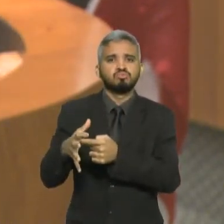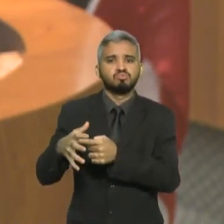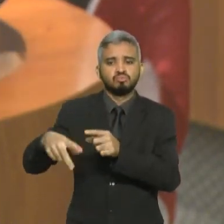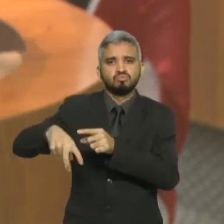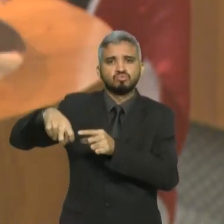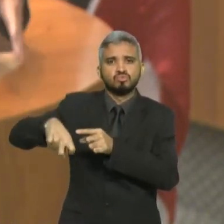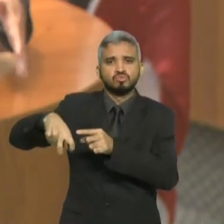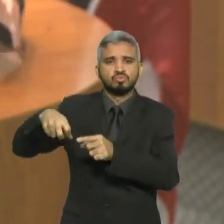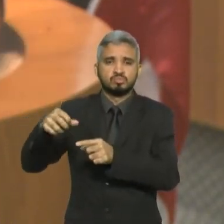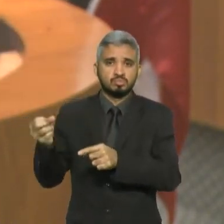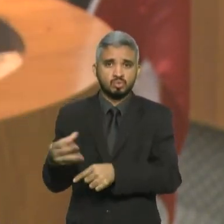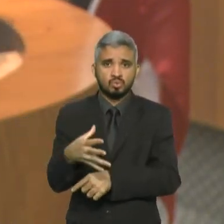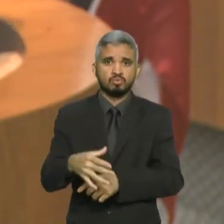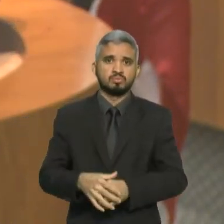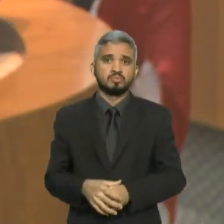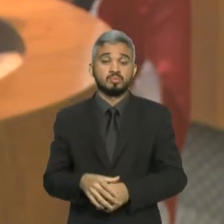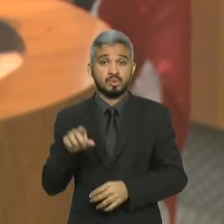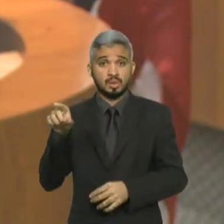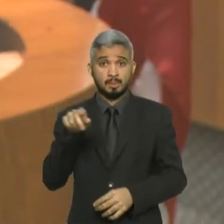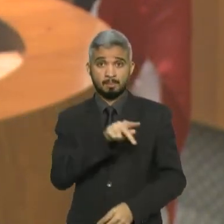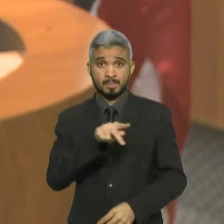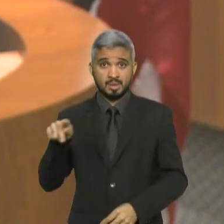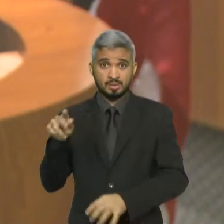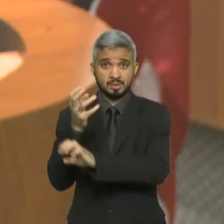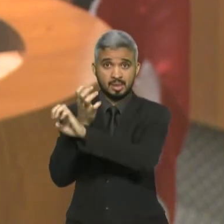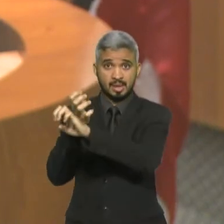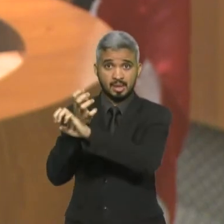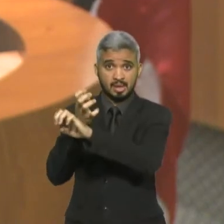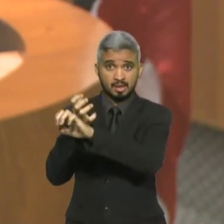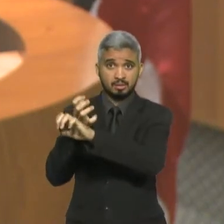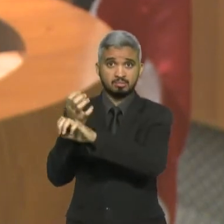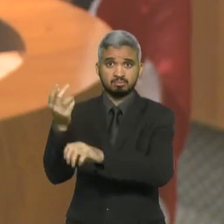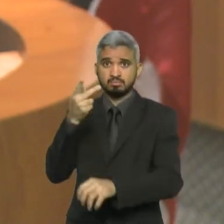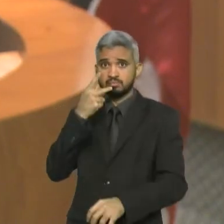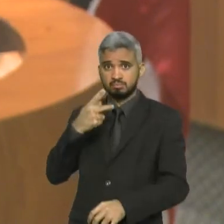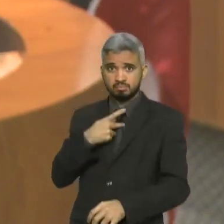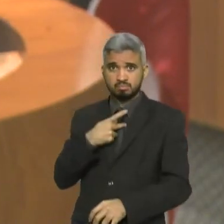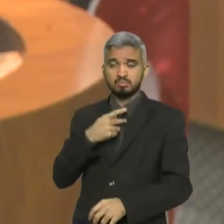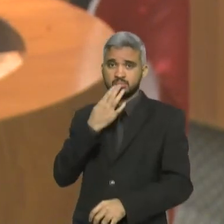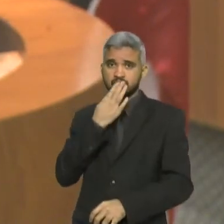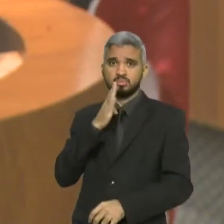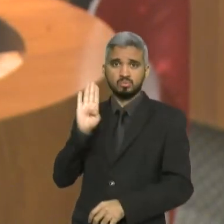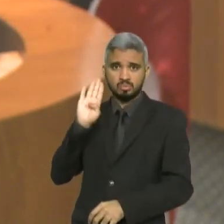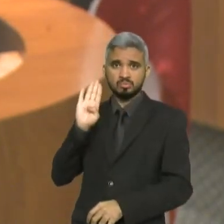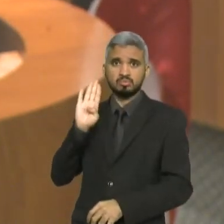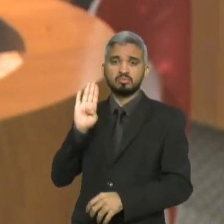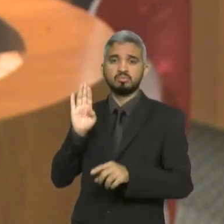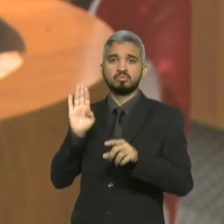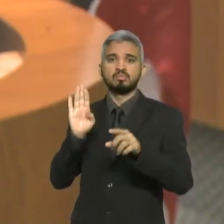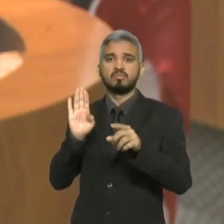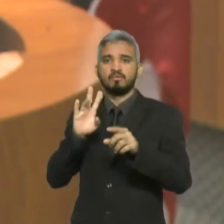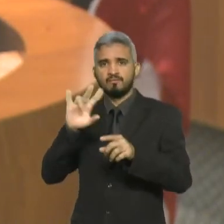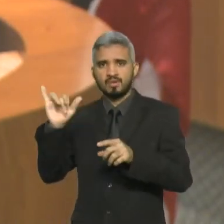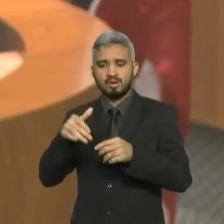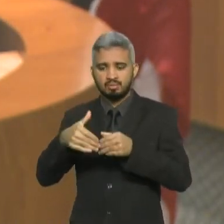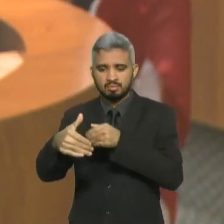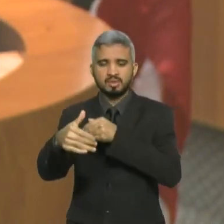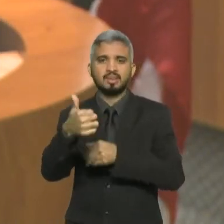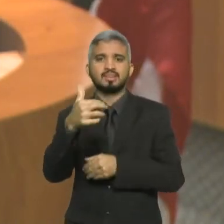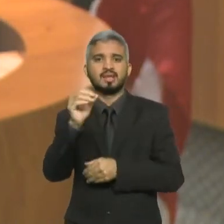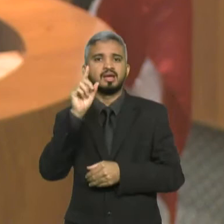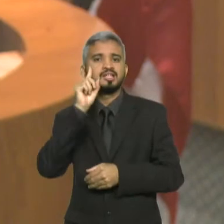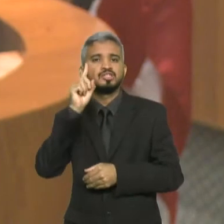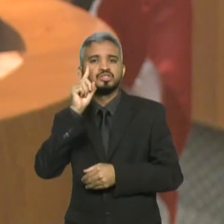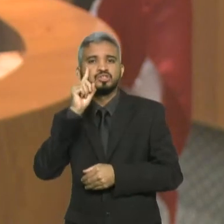o presidente da CAEMA nos prometeu a mim e ao prefeito e ao vereador Zé Filho que essa bomba estará instalada, já que ela já